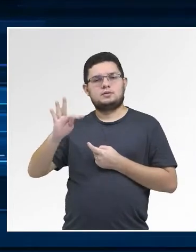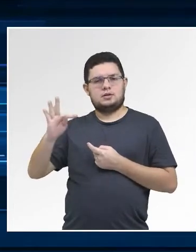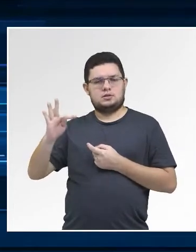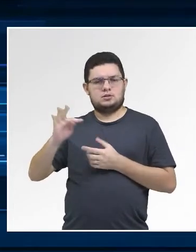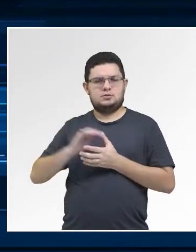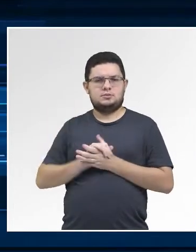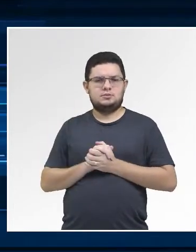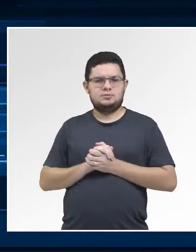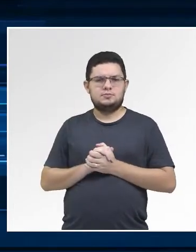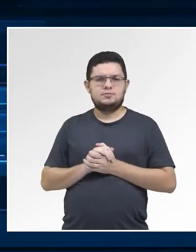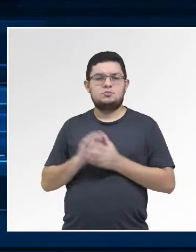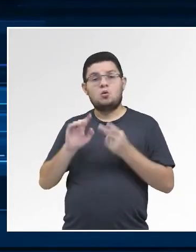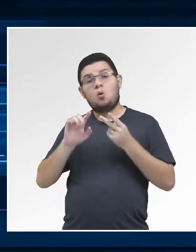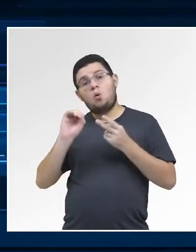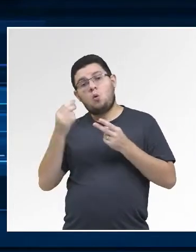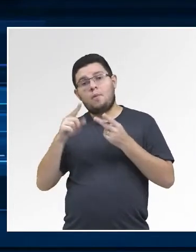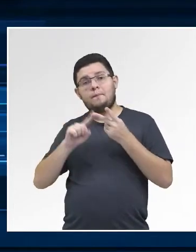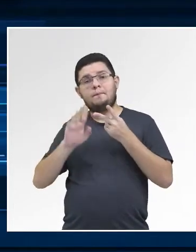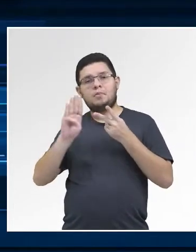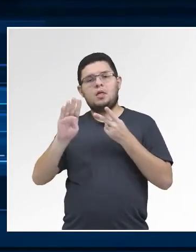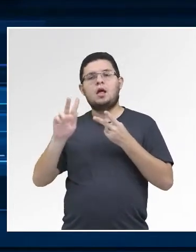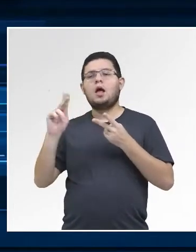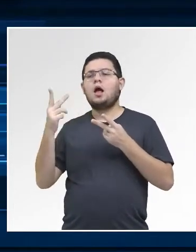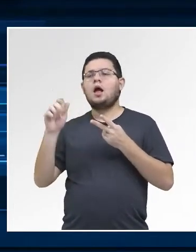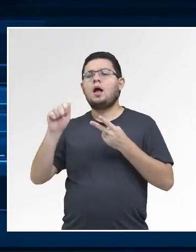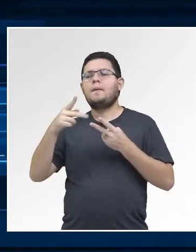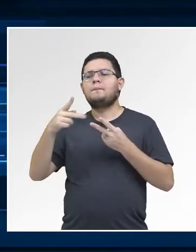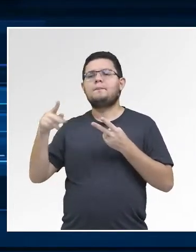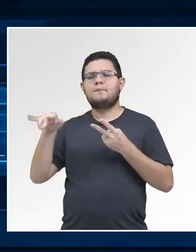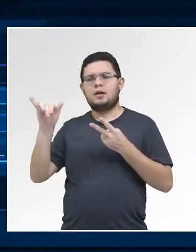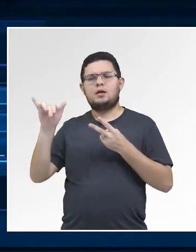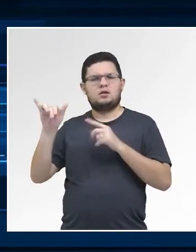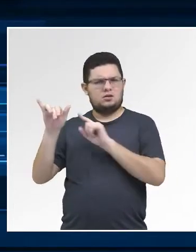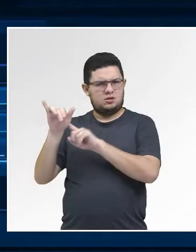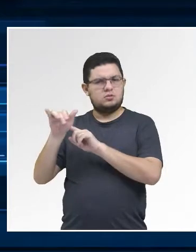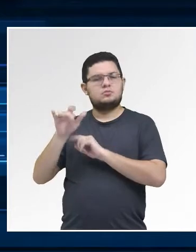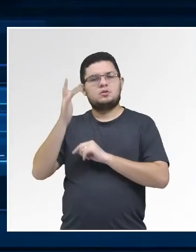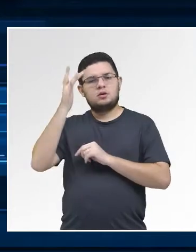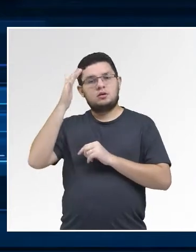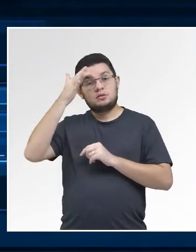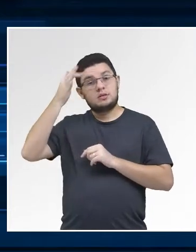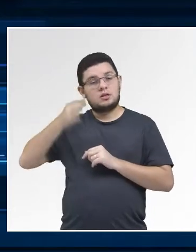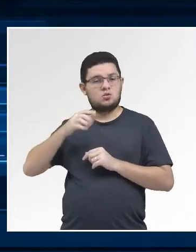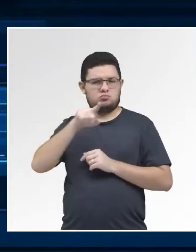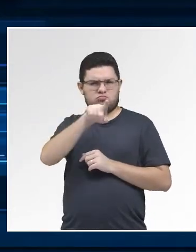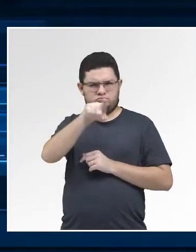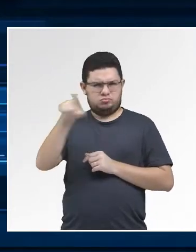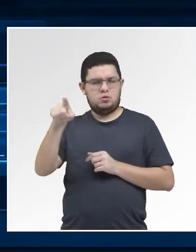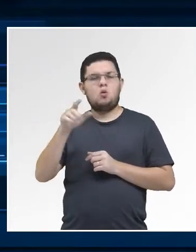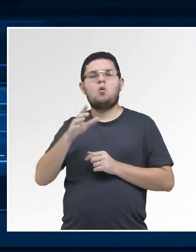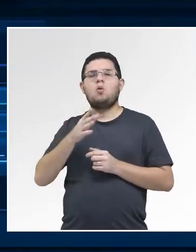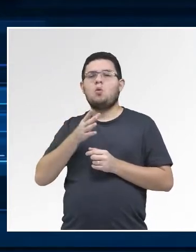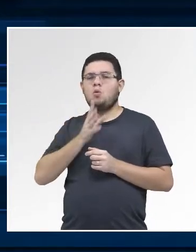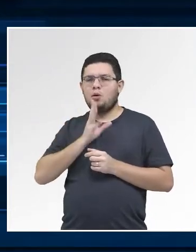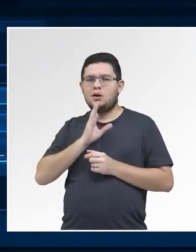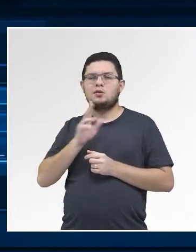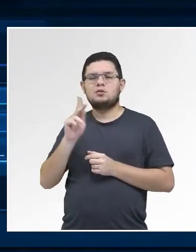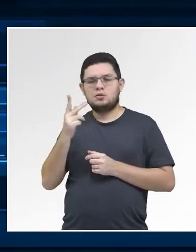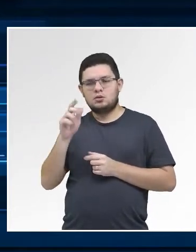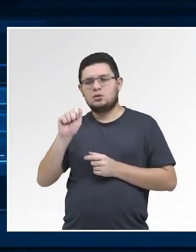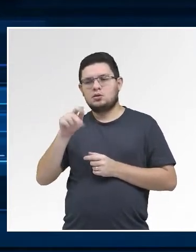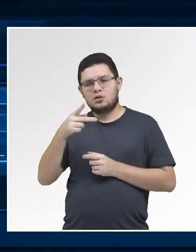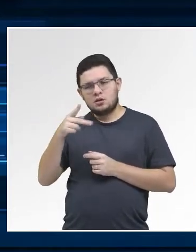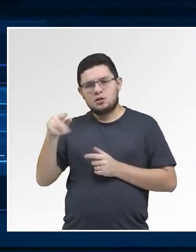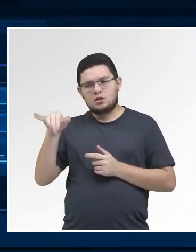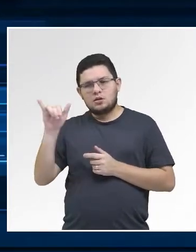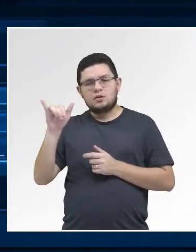are happy. Olha só, a palavra happy eu tenho certeza que vocês já conhecem. Olhem bem as duas personagens,